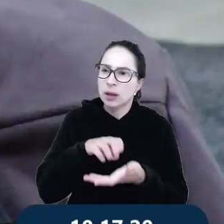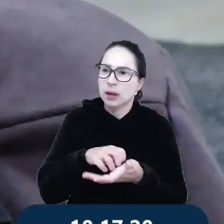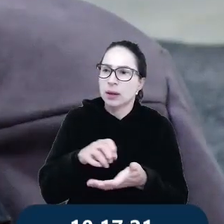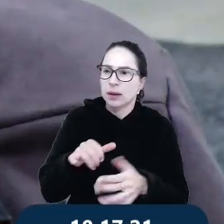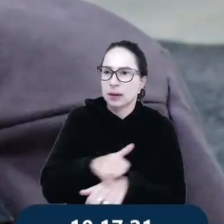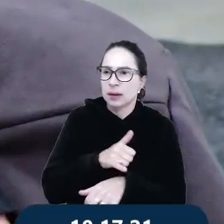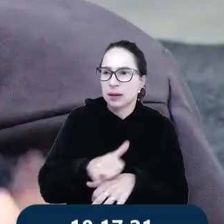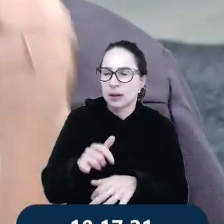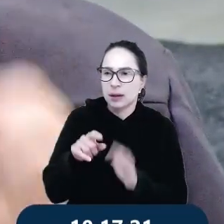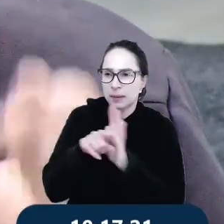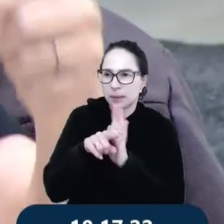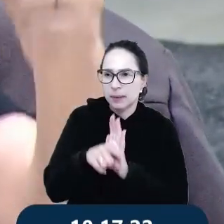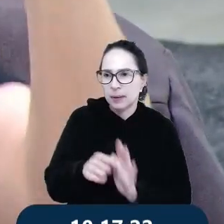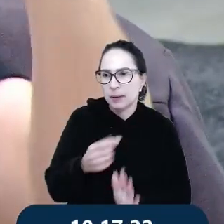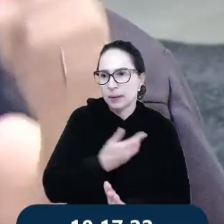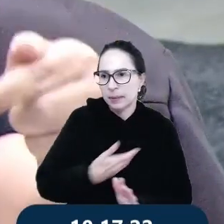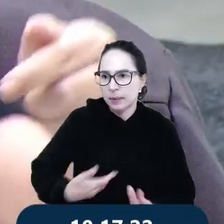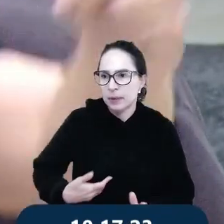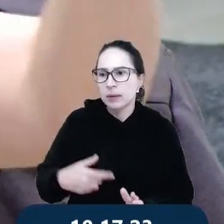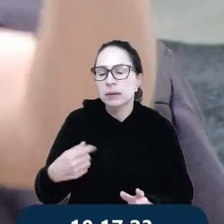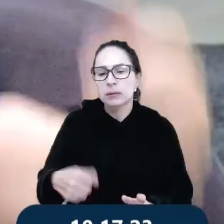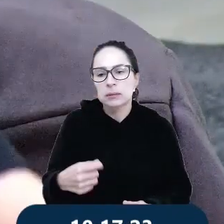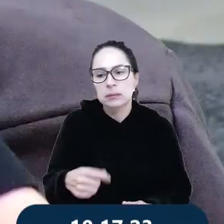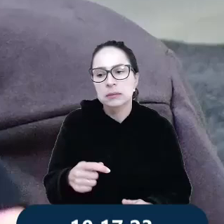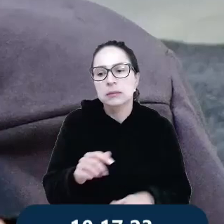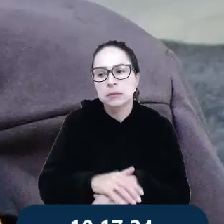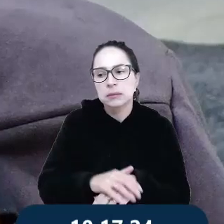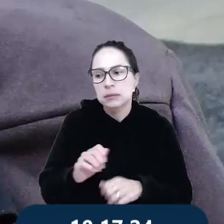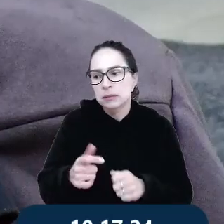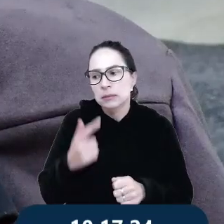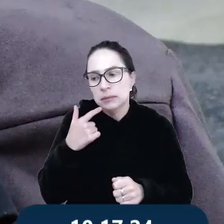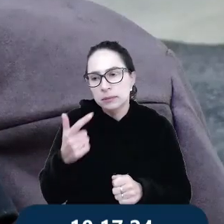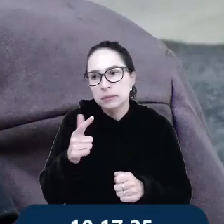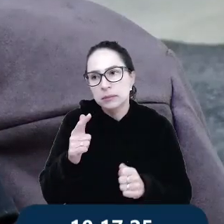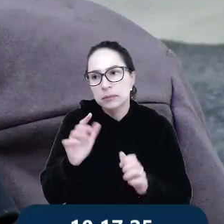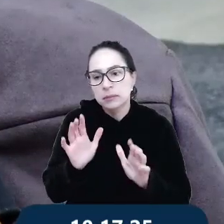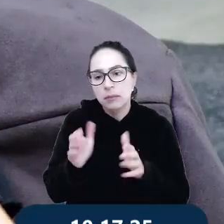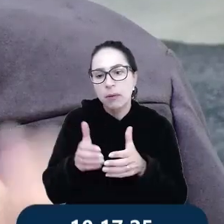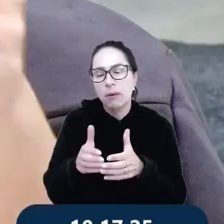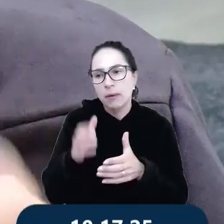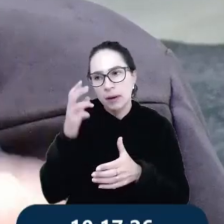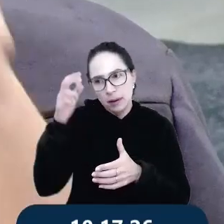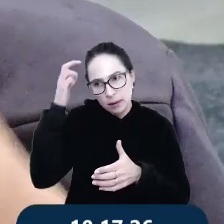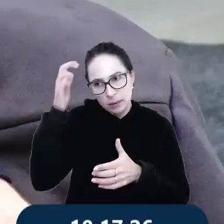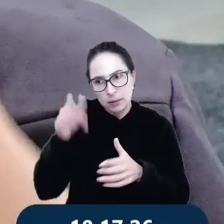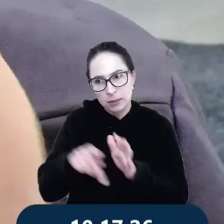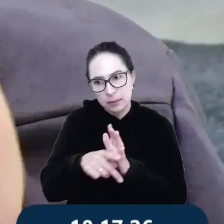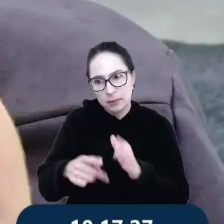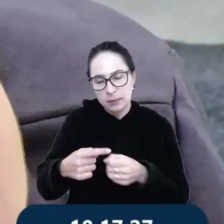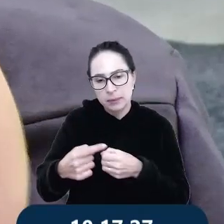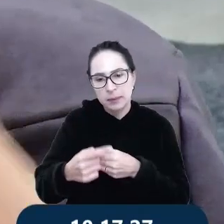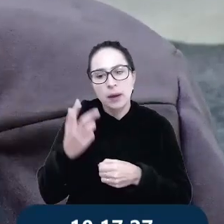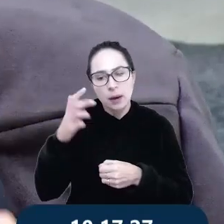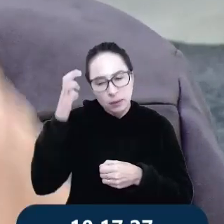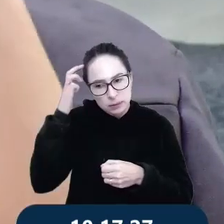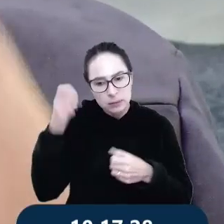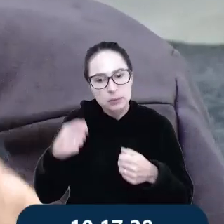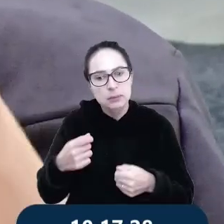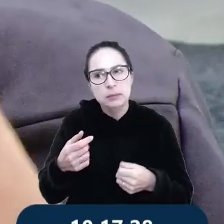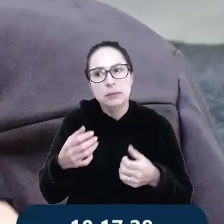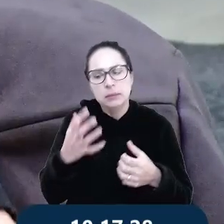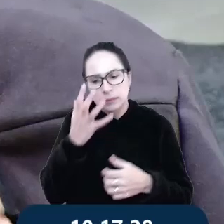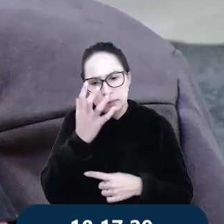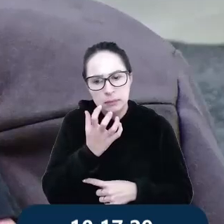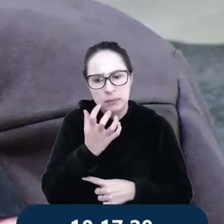consulta pública, tem que ser feito dentro de uma conferência de cultura na nossa cidade. A cultura tem que ser tratada de uma forma séria, parar